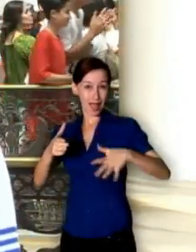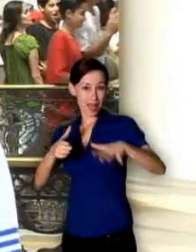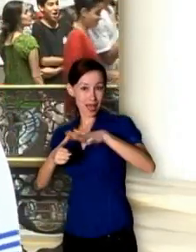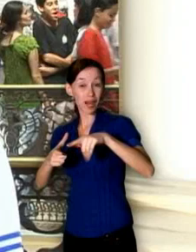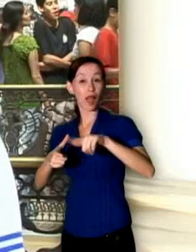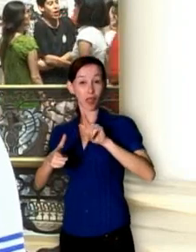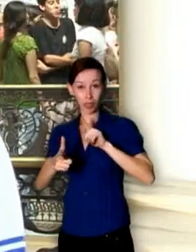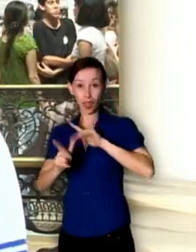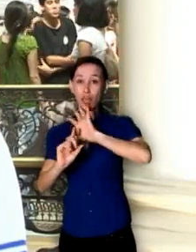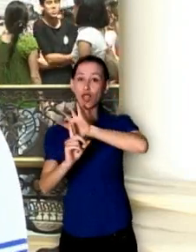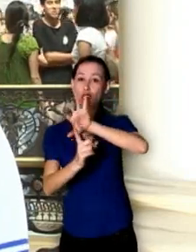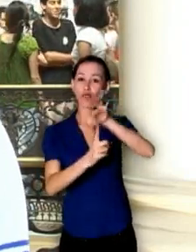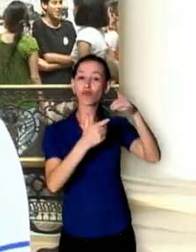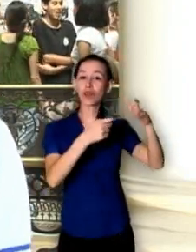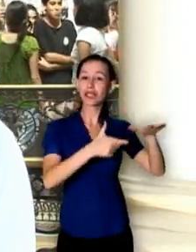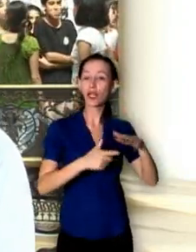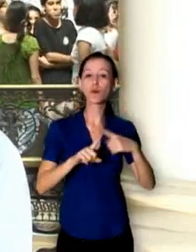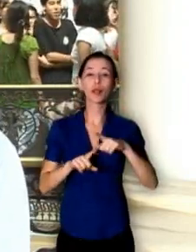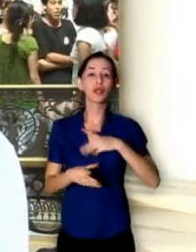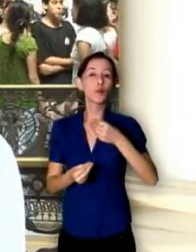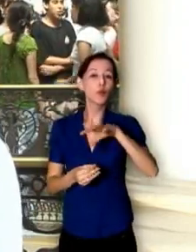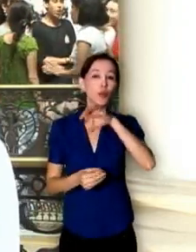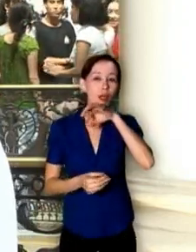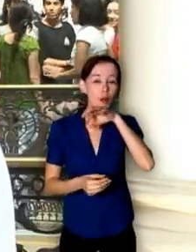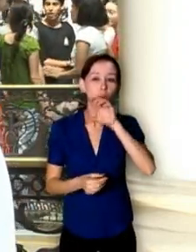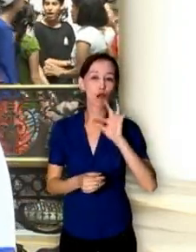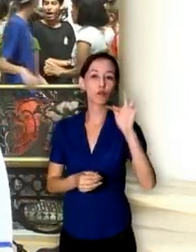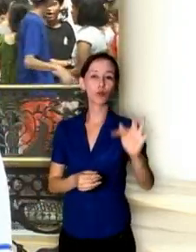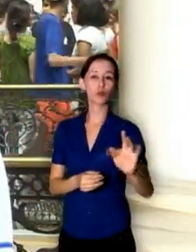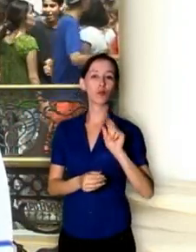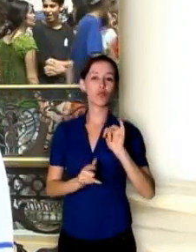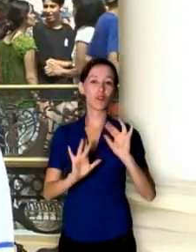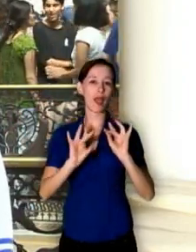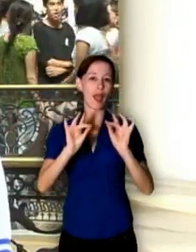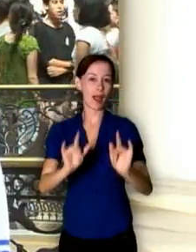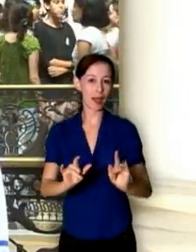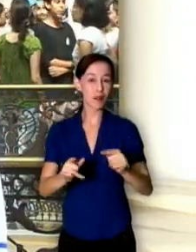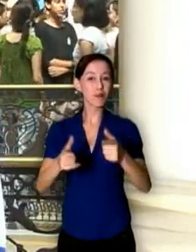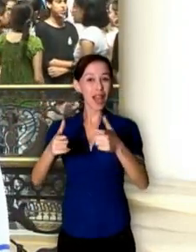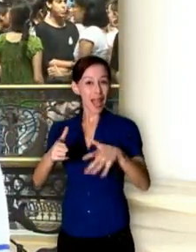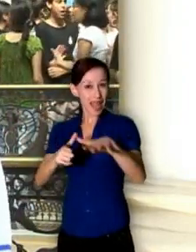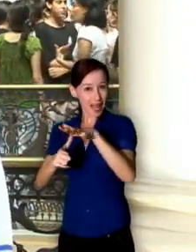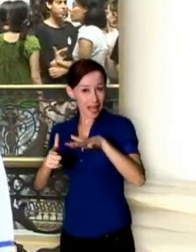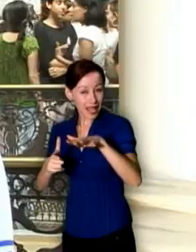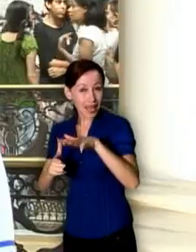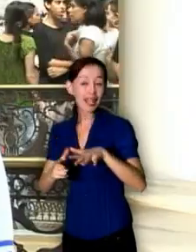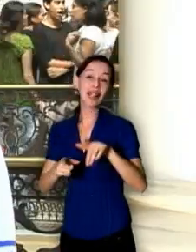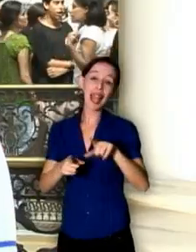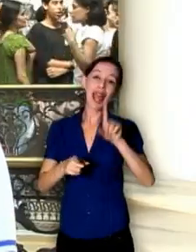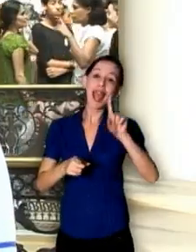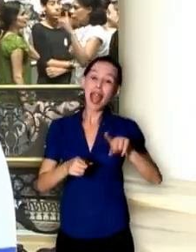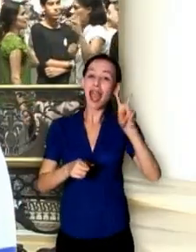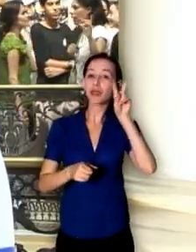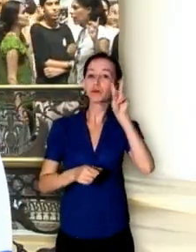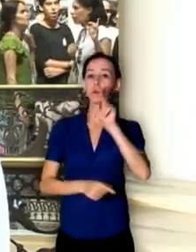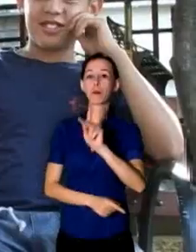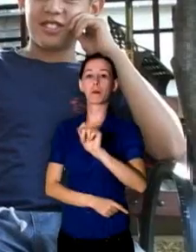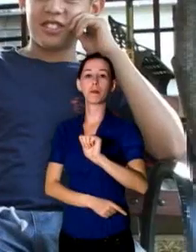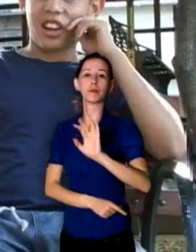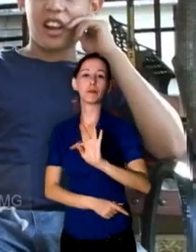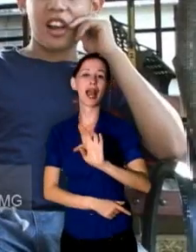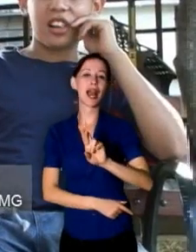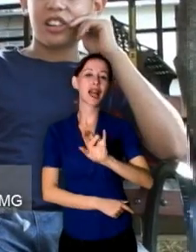no ambiente, que existem muitas espécies ameaçadas de extinção e que ali é patrimônio, que não pode, que é algo